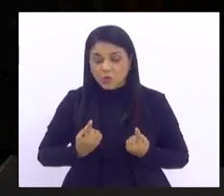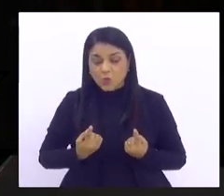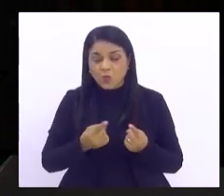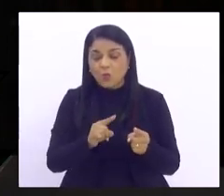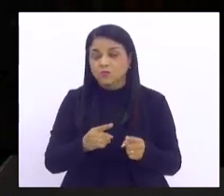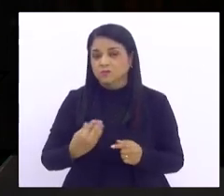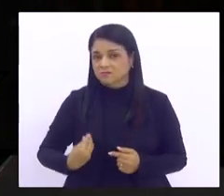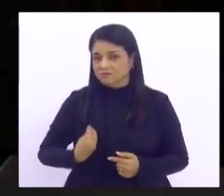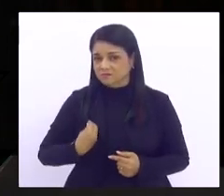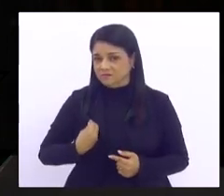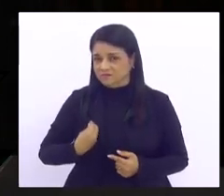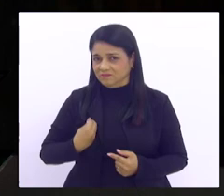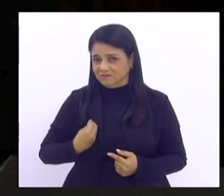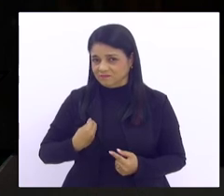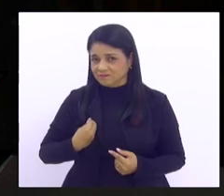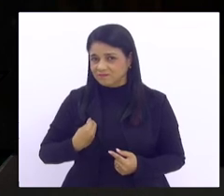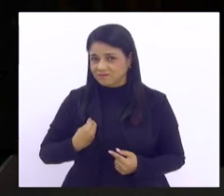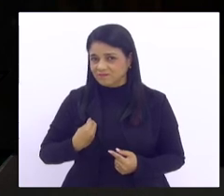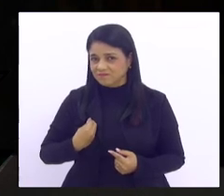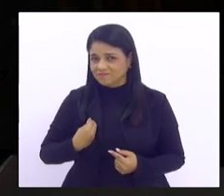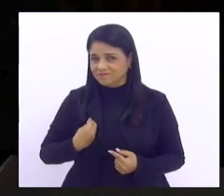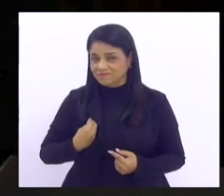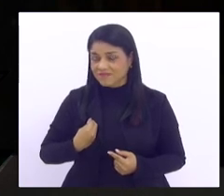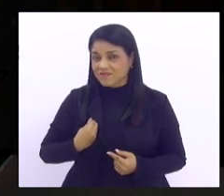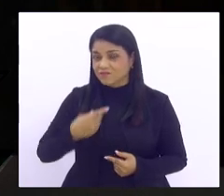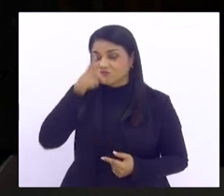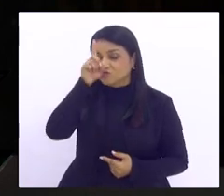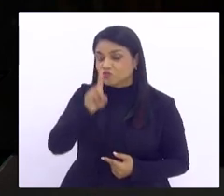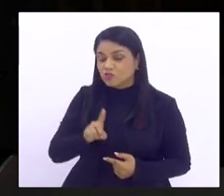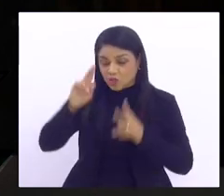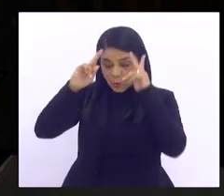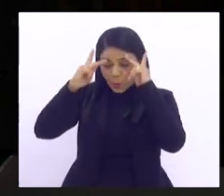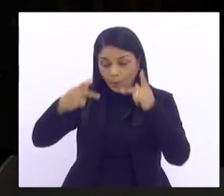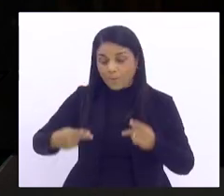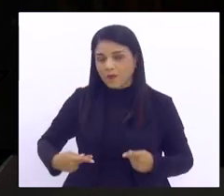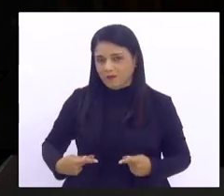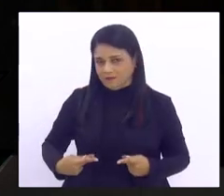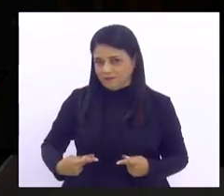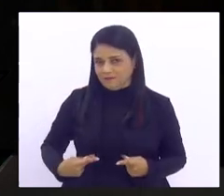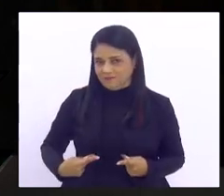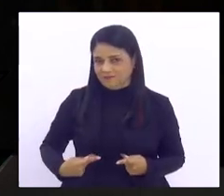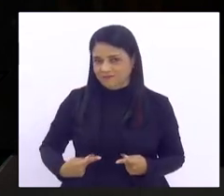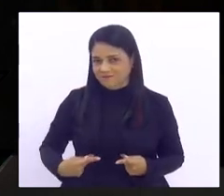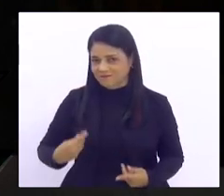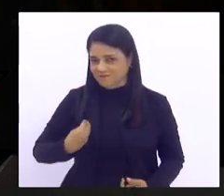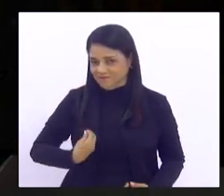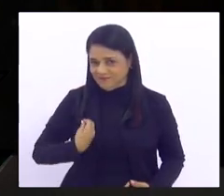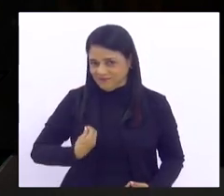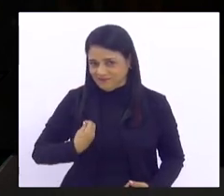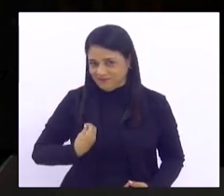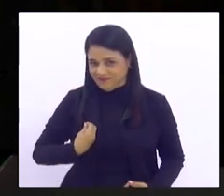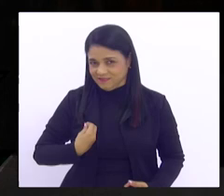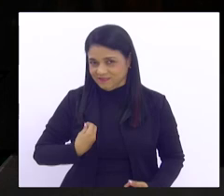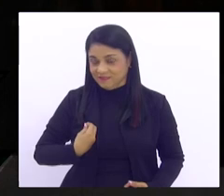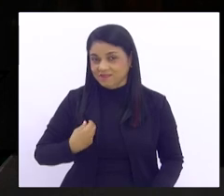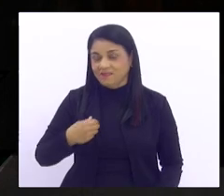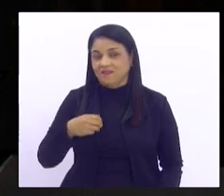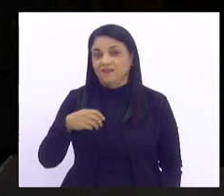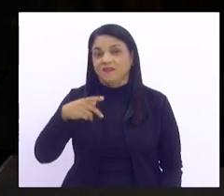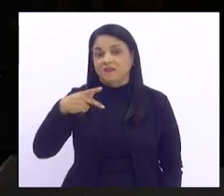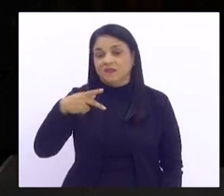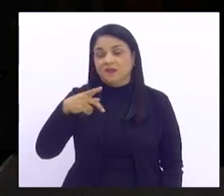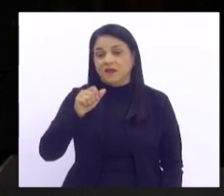todo, mas também à dignidade humana. Ou seja, a partir da DPF 442,